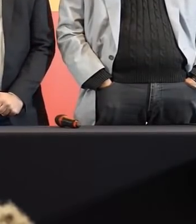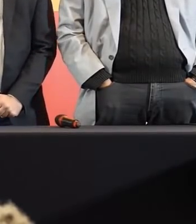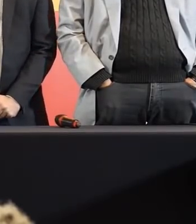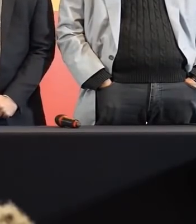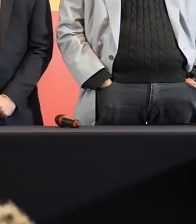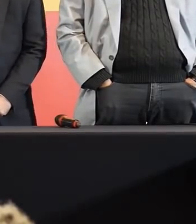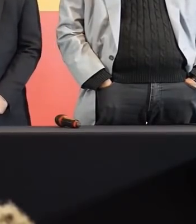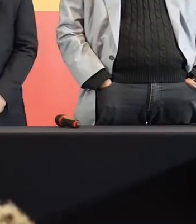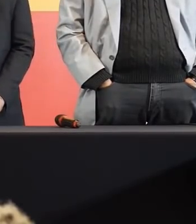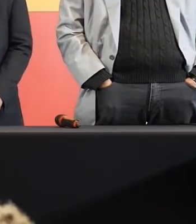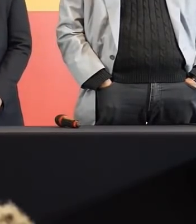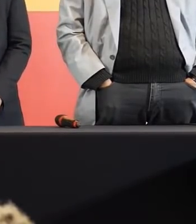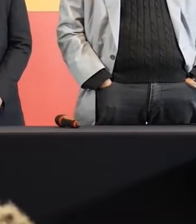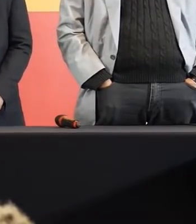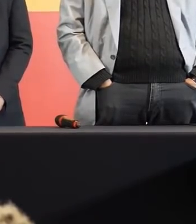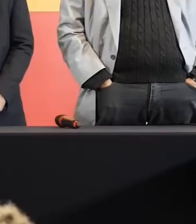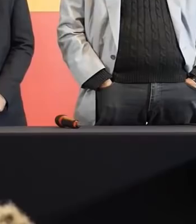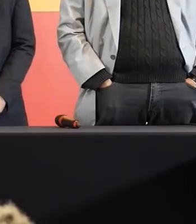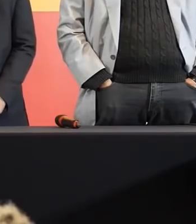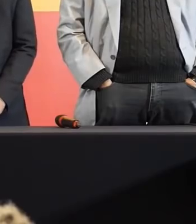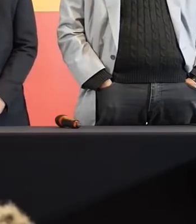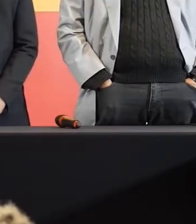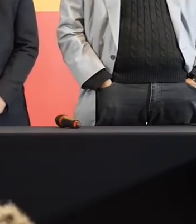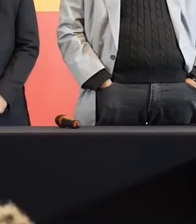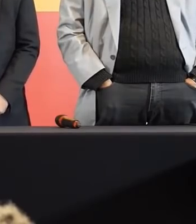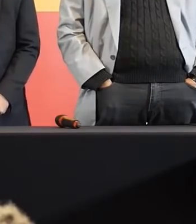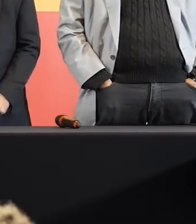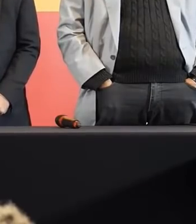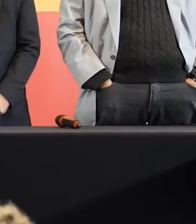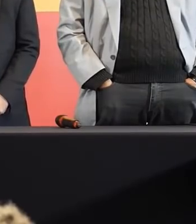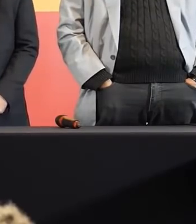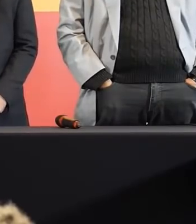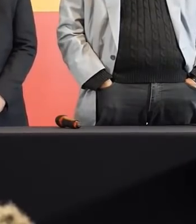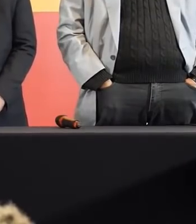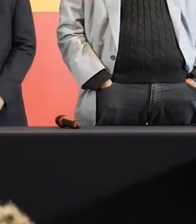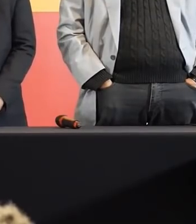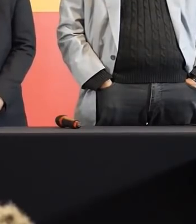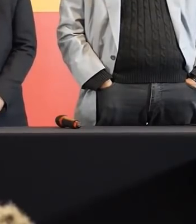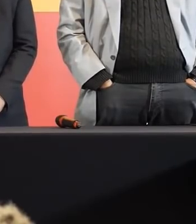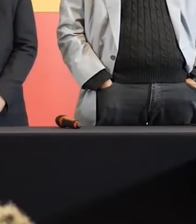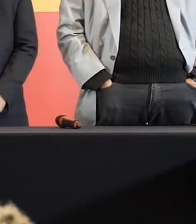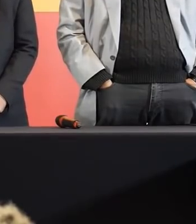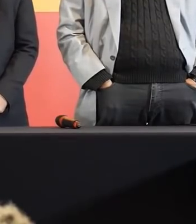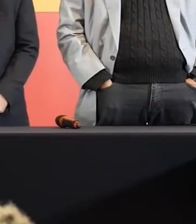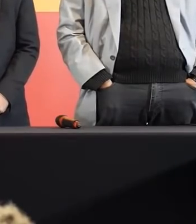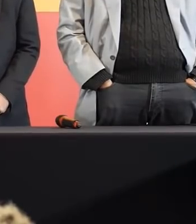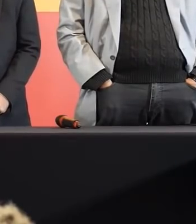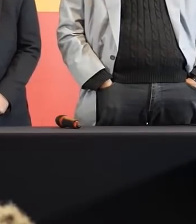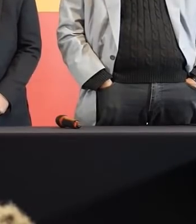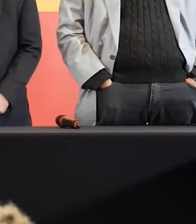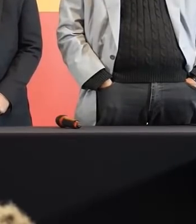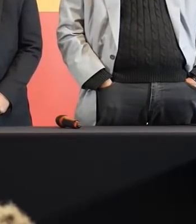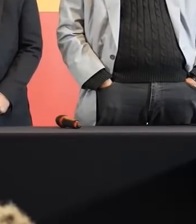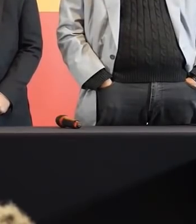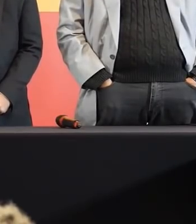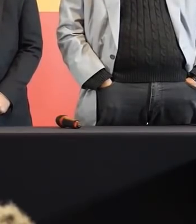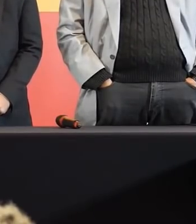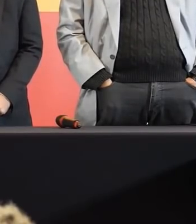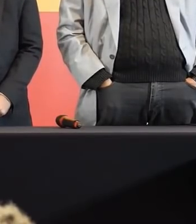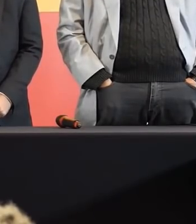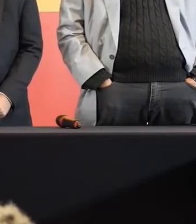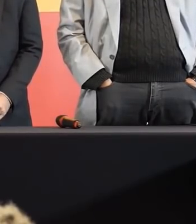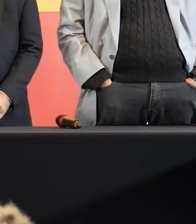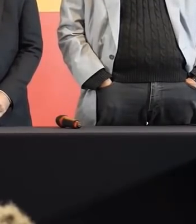grande em relação a quem vota no Lula e também em relação a quem vota no Bolsonaro, o que não